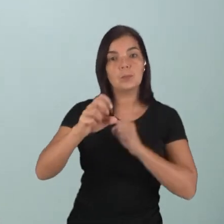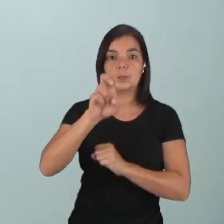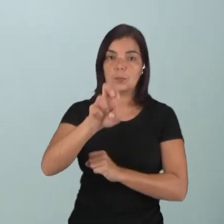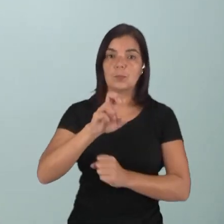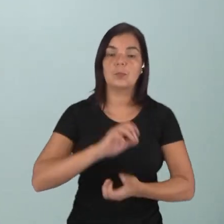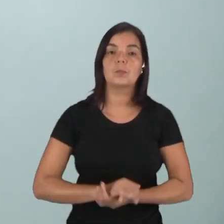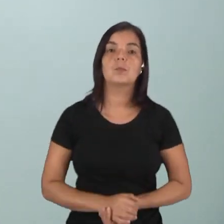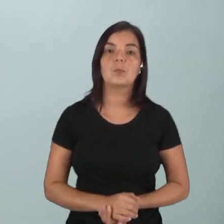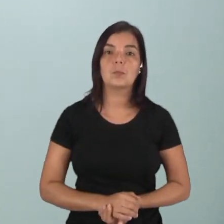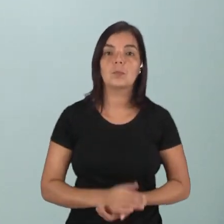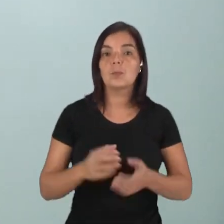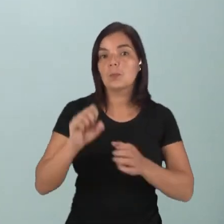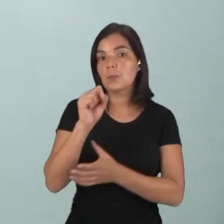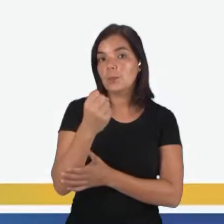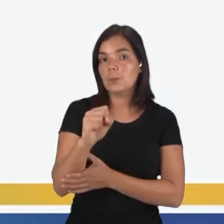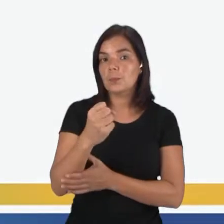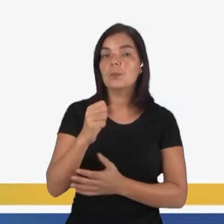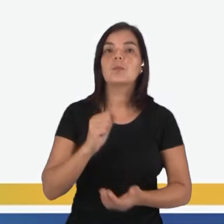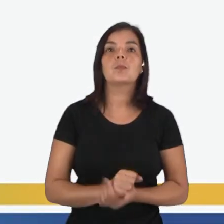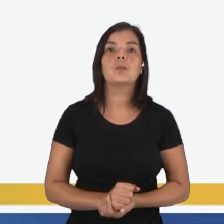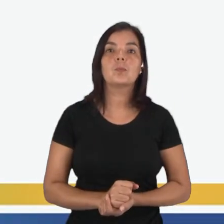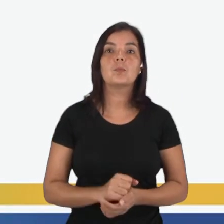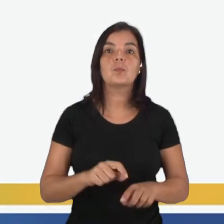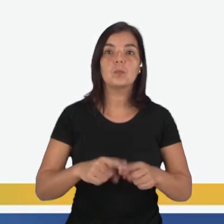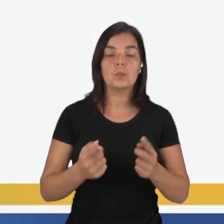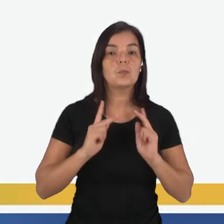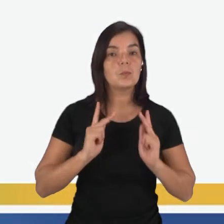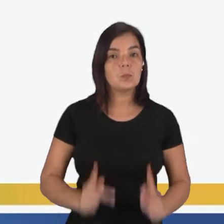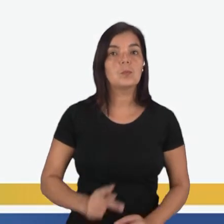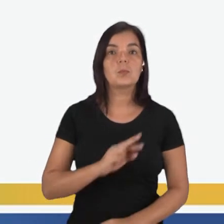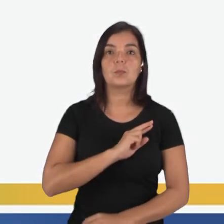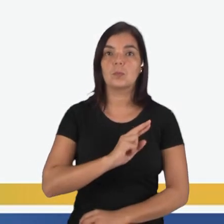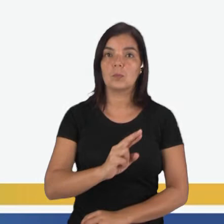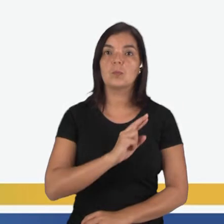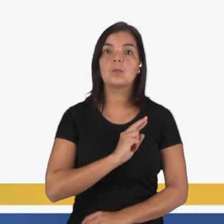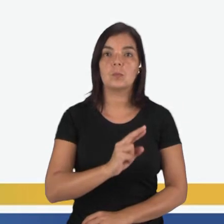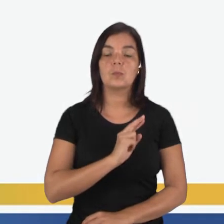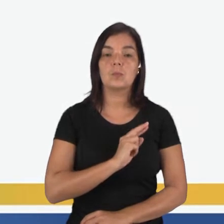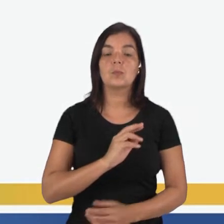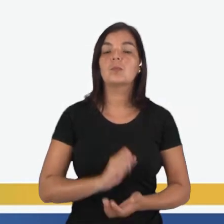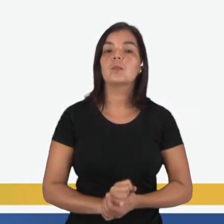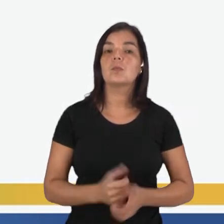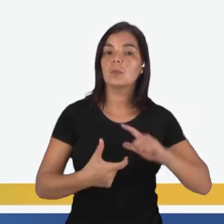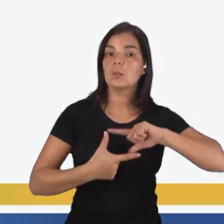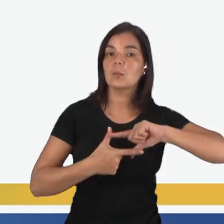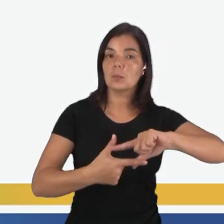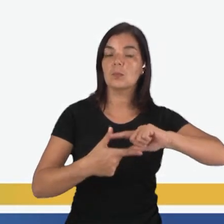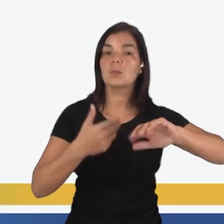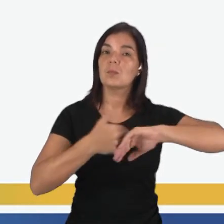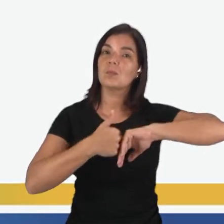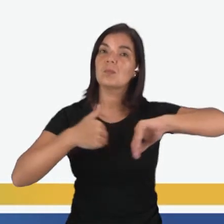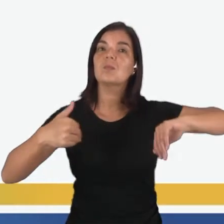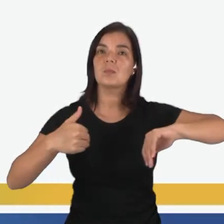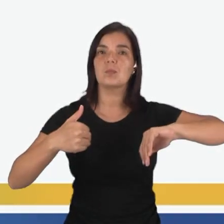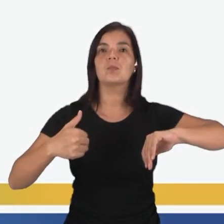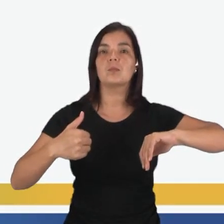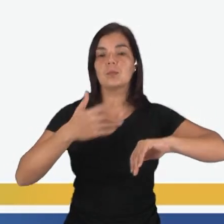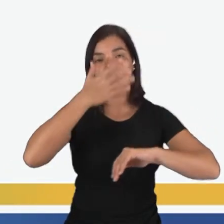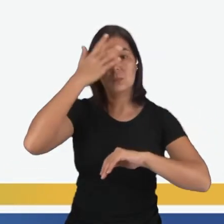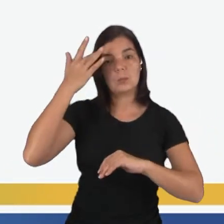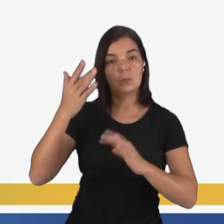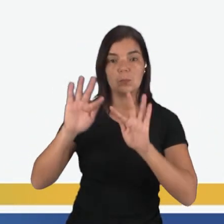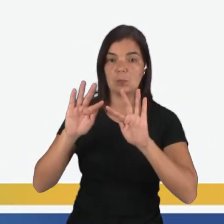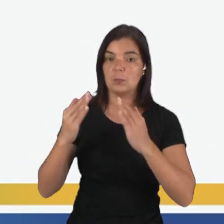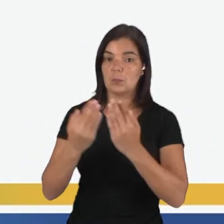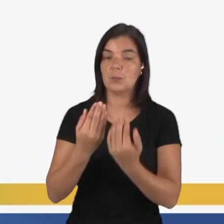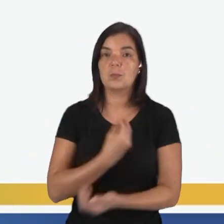tá? Então, 8. Adoção de posturas religiosas, né, alienantes que afastam seguidores